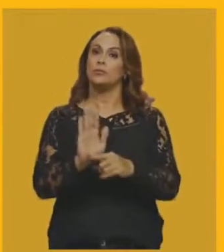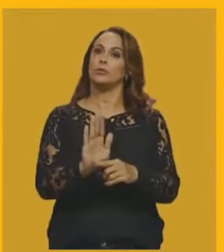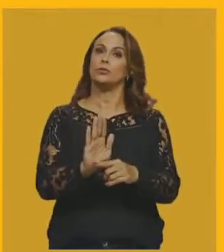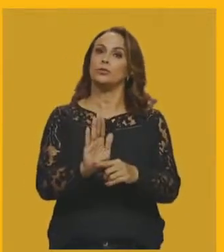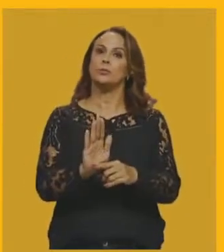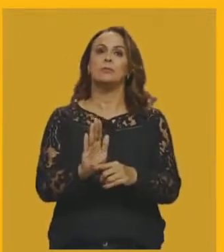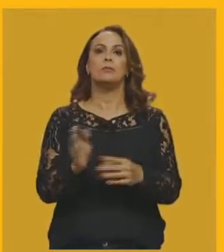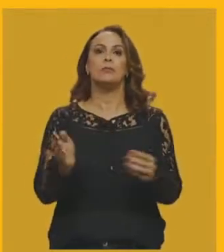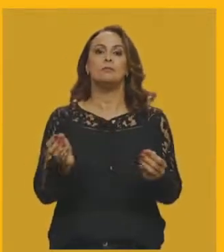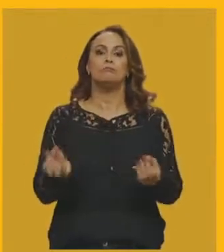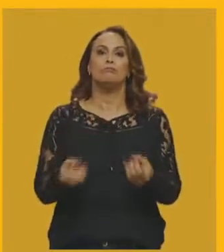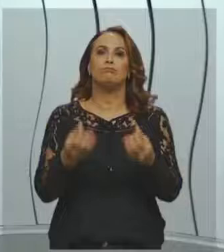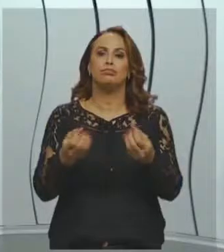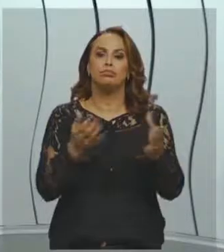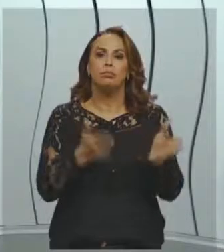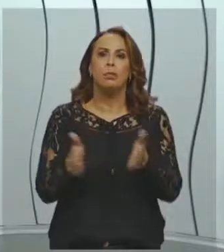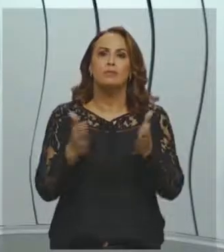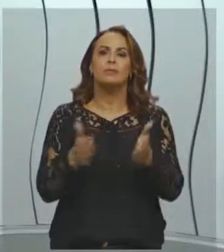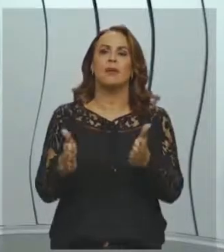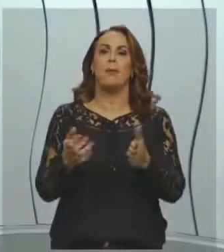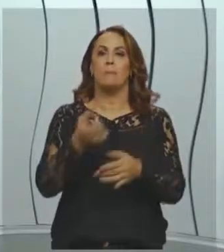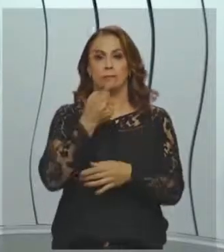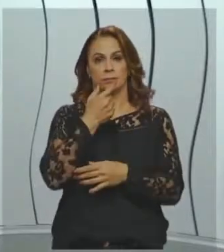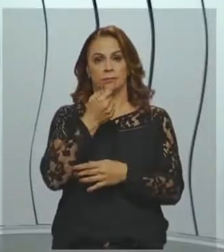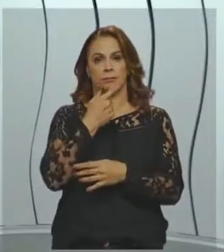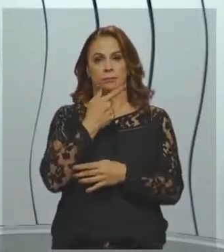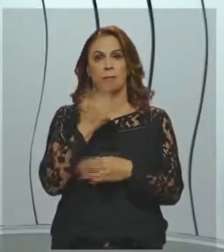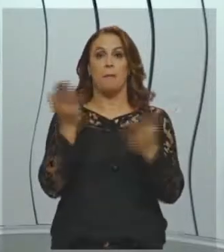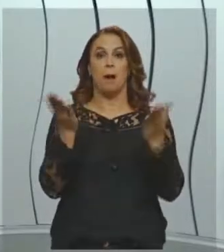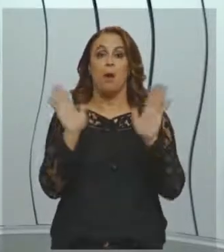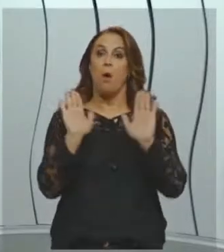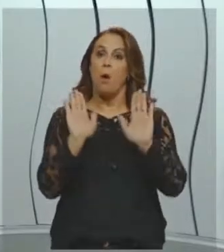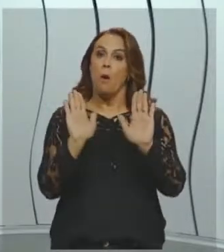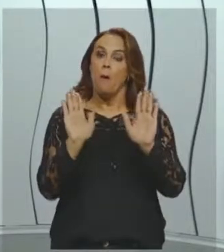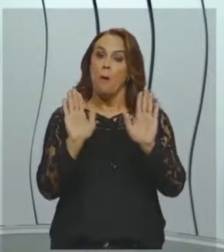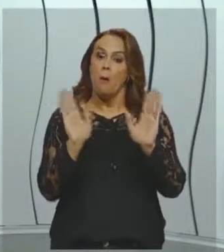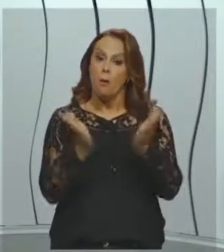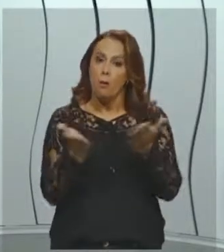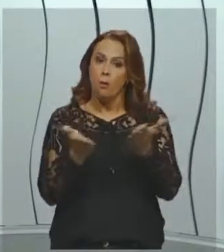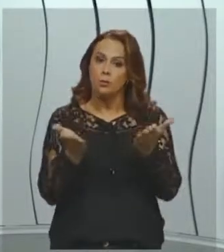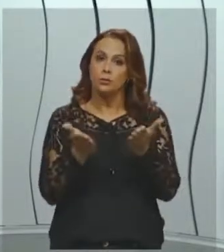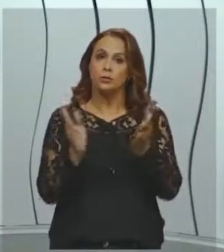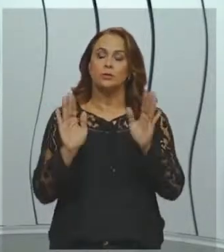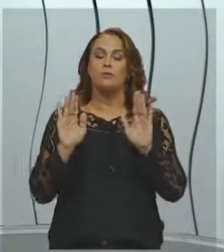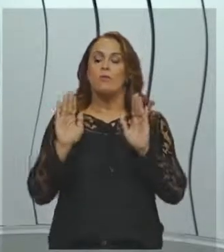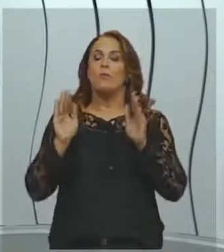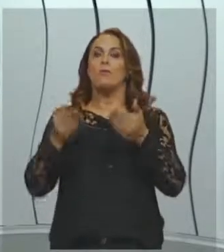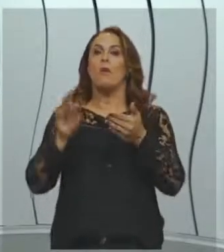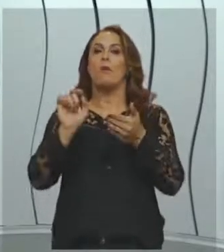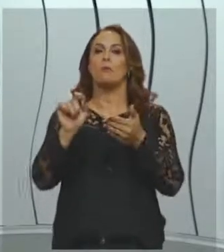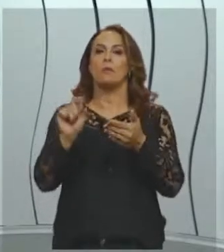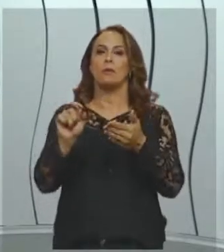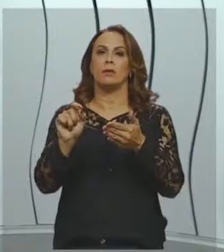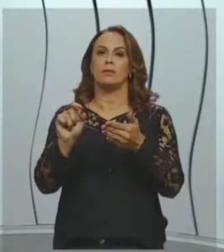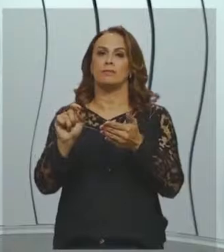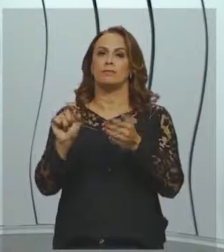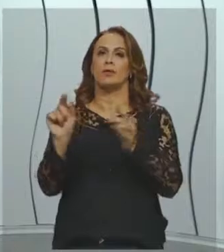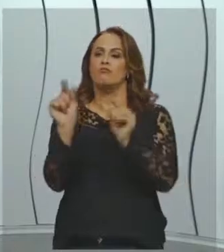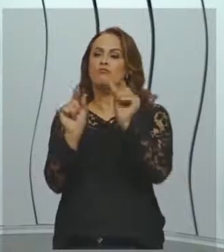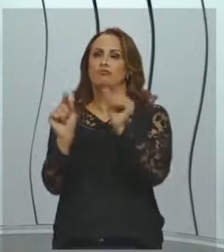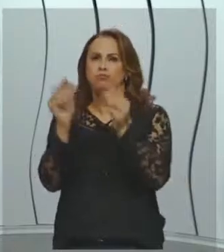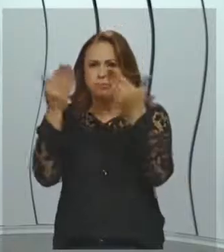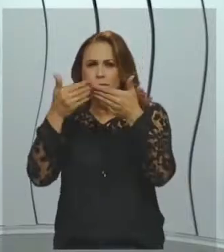quero hoje dar um foco maior para os micro-organismos patogênicos, que são aqueles causadores de